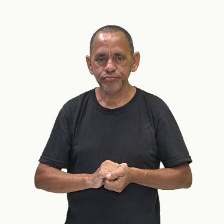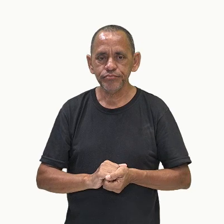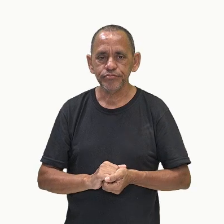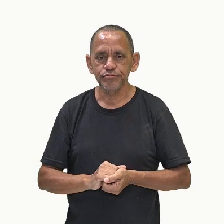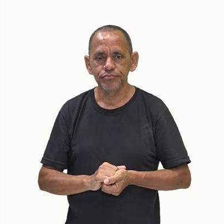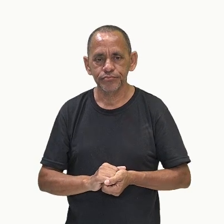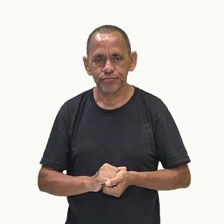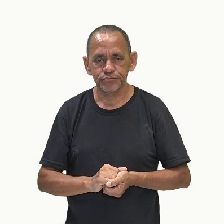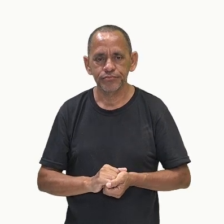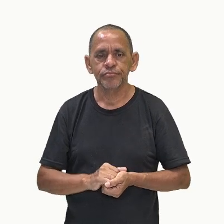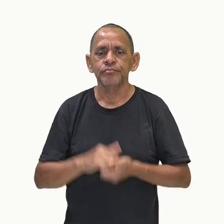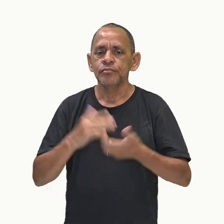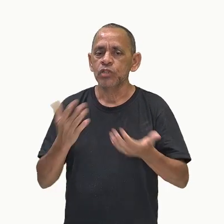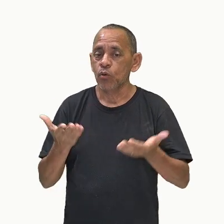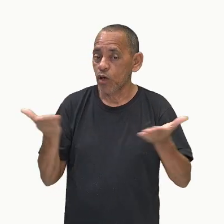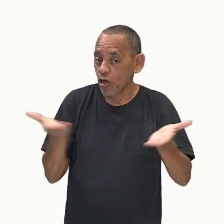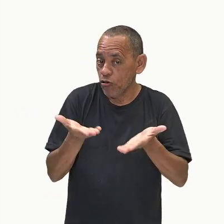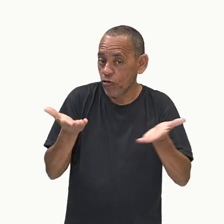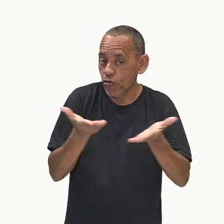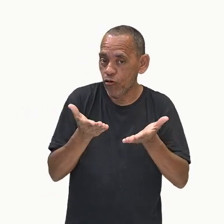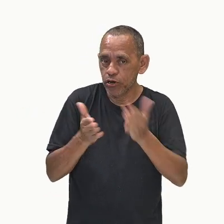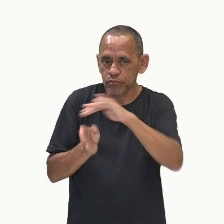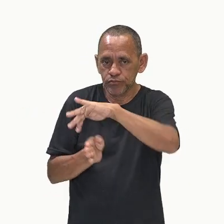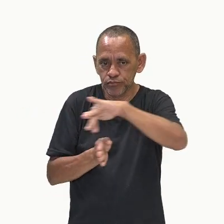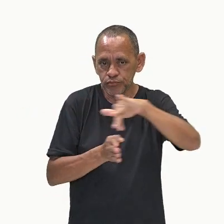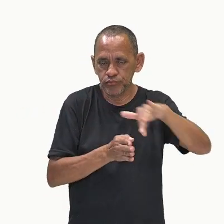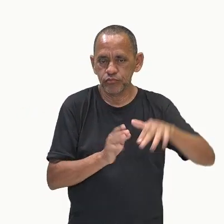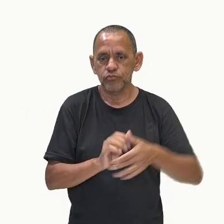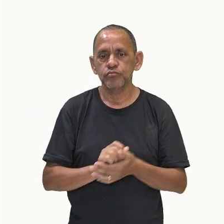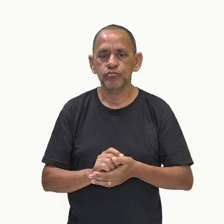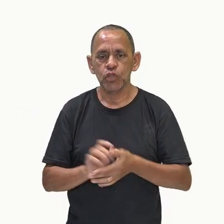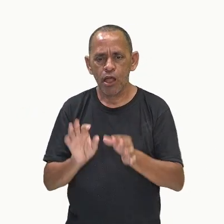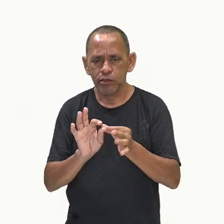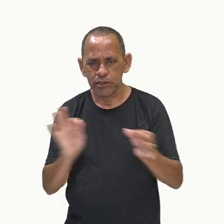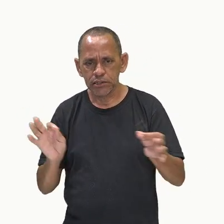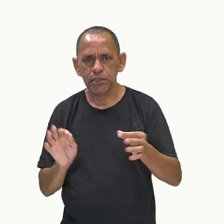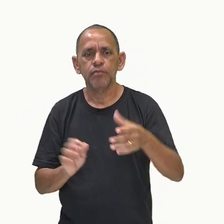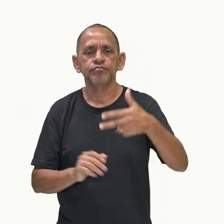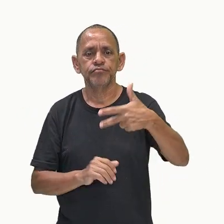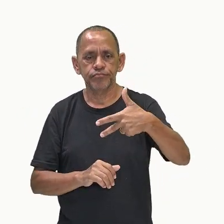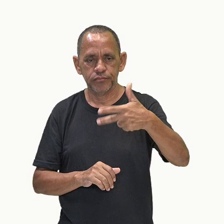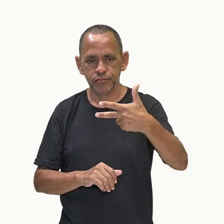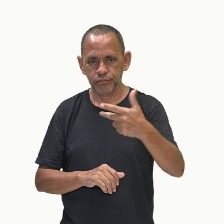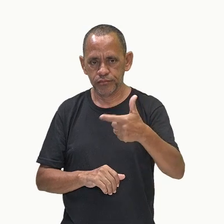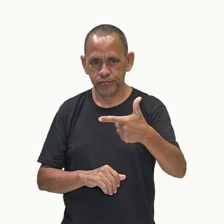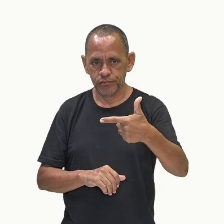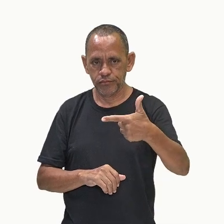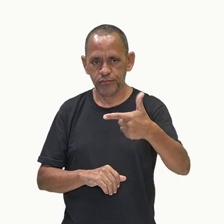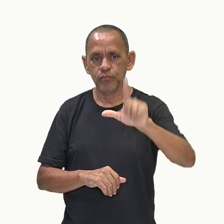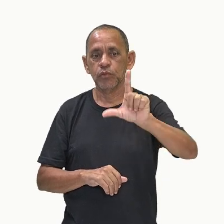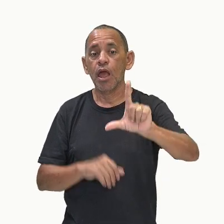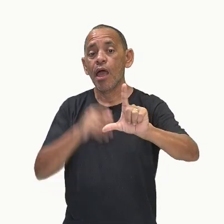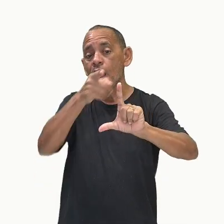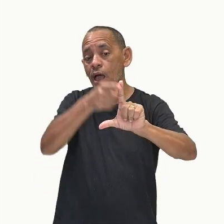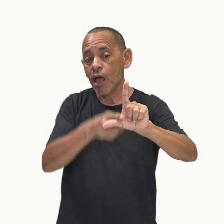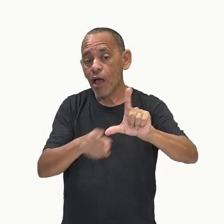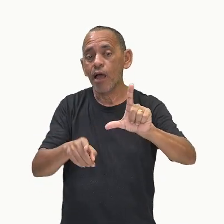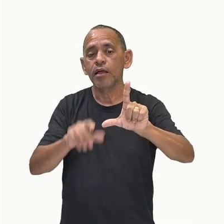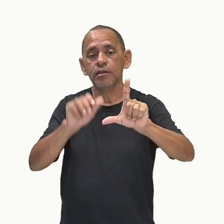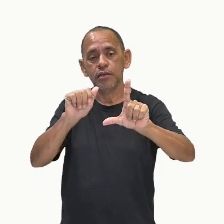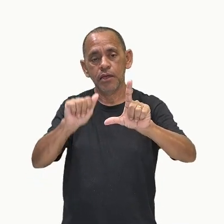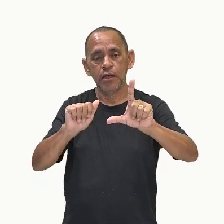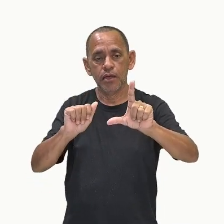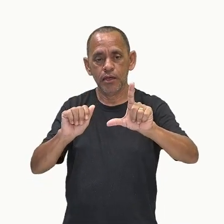ó, na nossa expressão. Distância AB igual a x índice B menos x índice A elevado ao